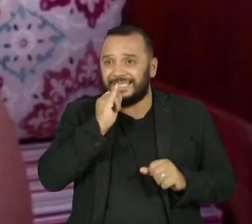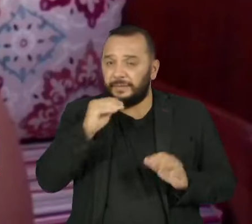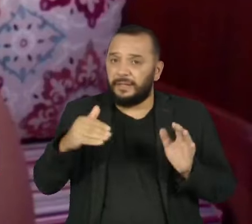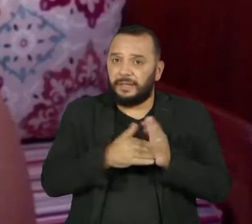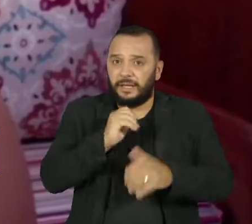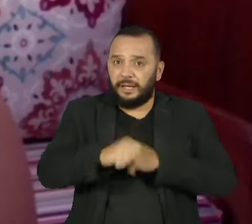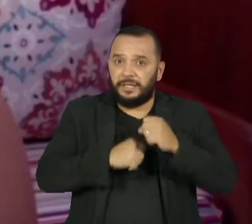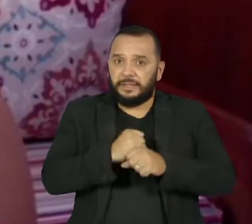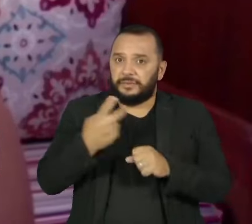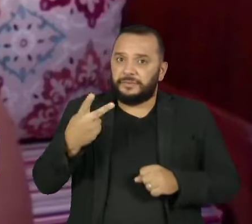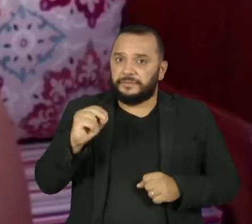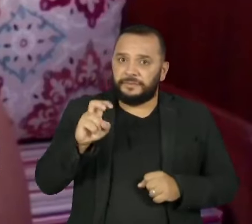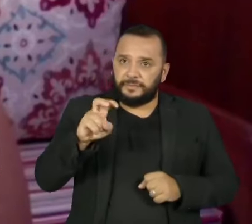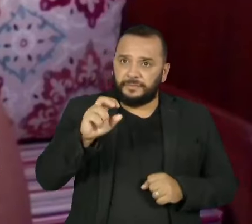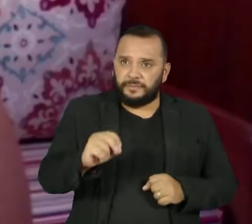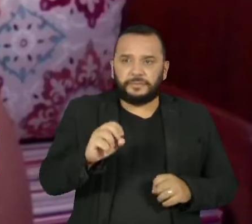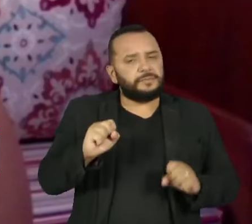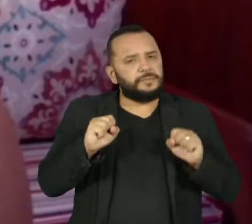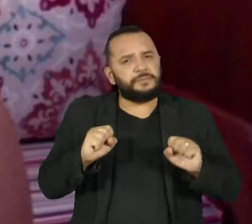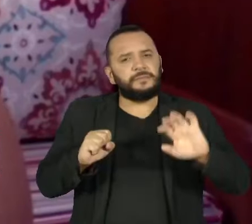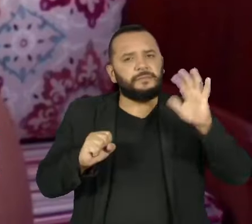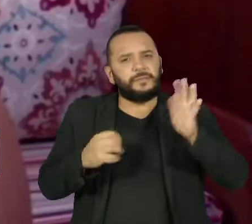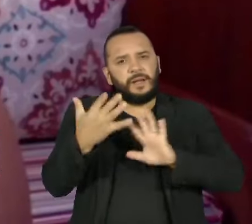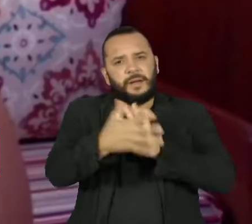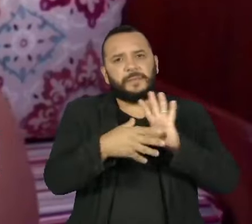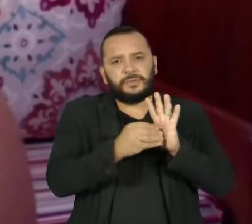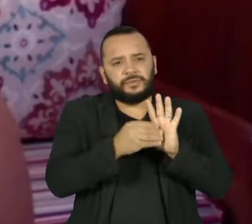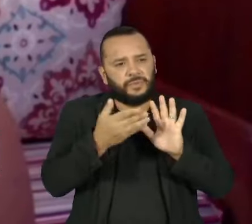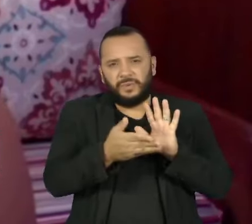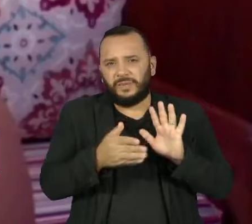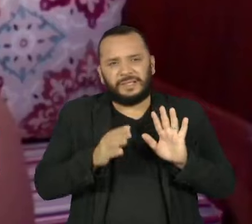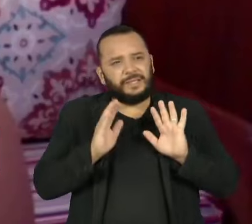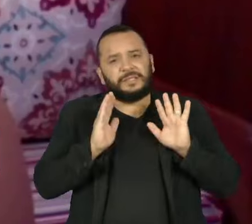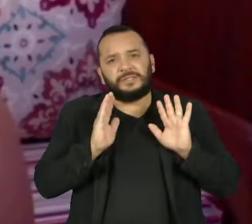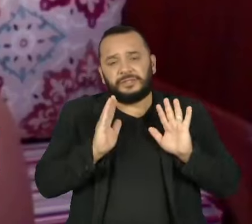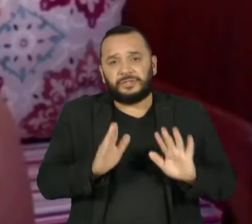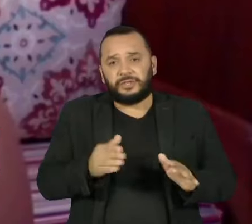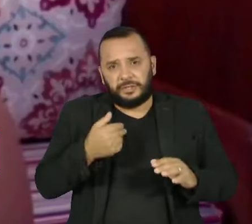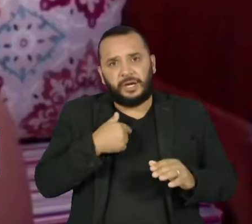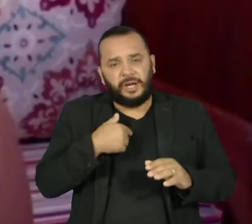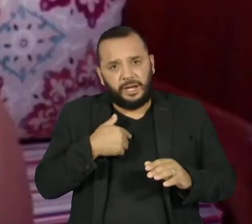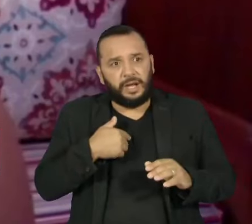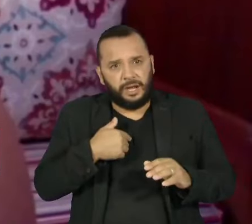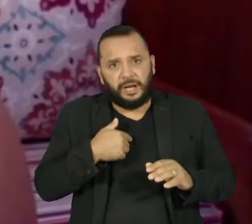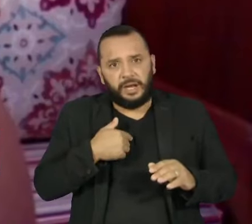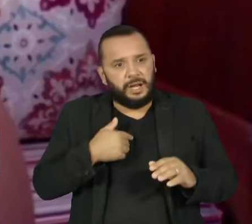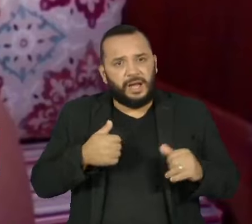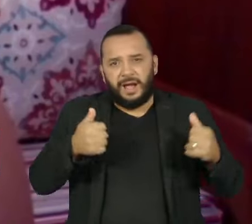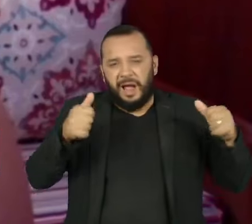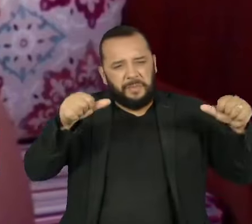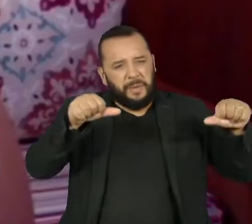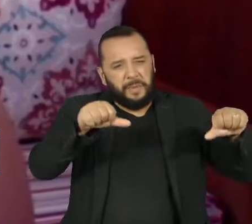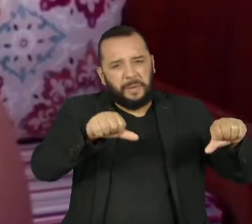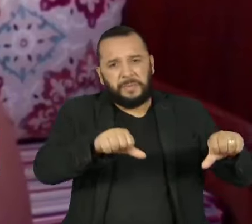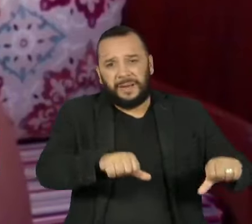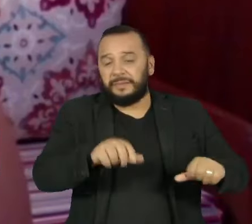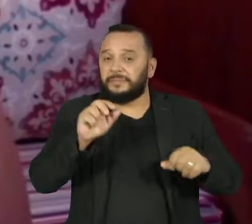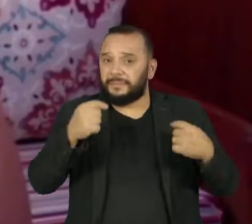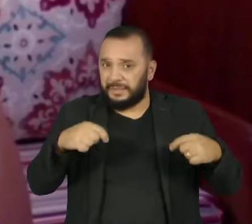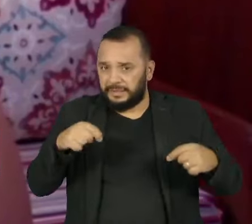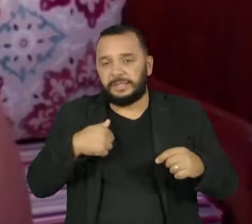2050 uma parte substancial da Amazônia sendo convertida caso a gente não tenha ações contundentes e consistentes para